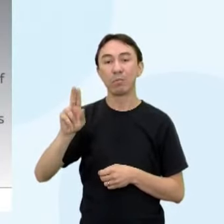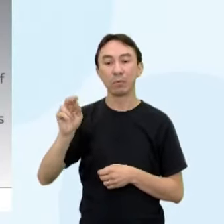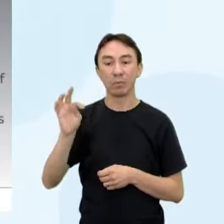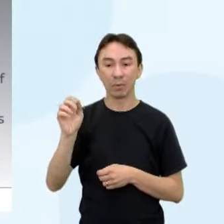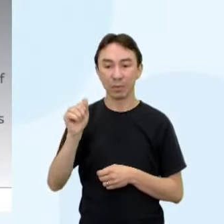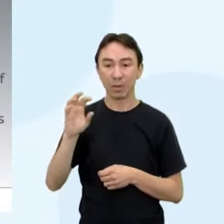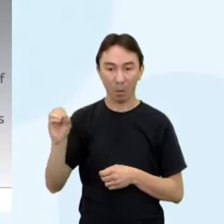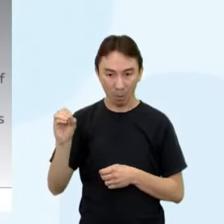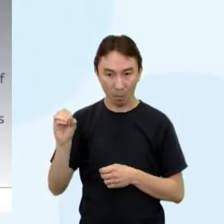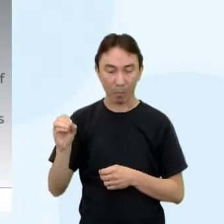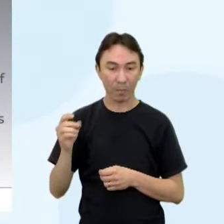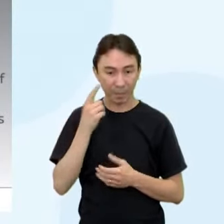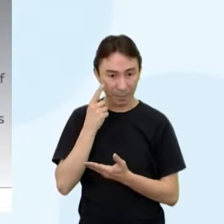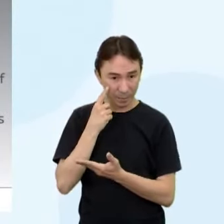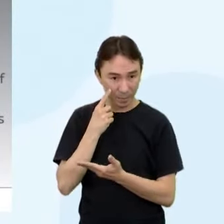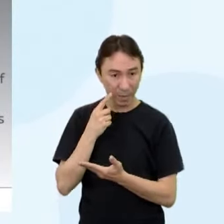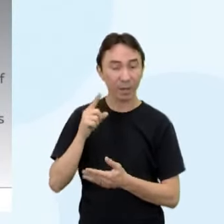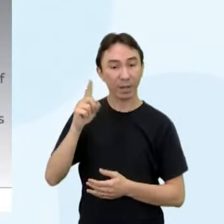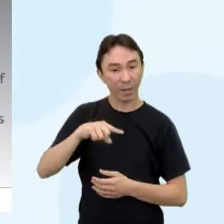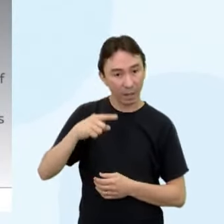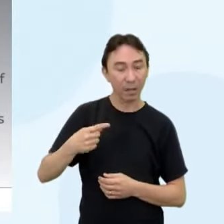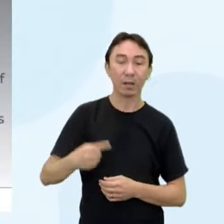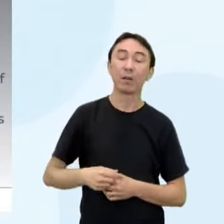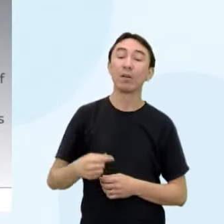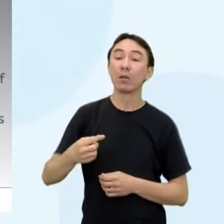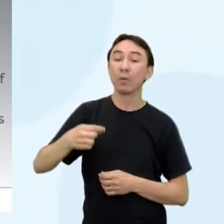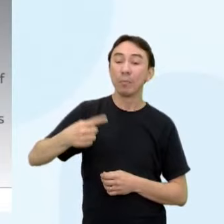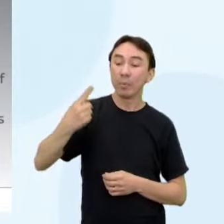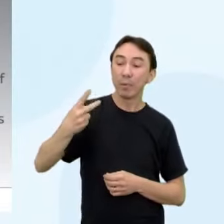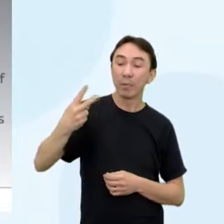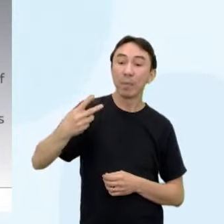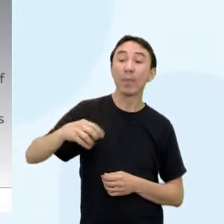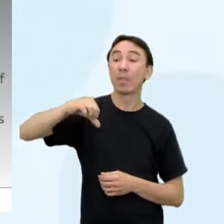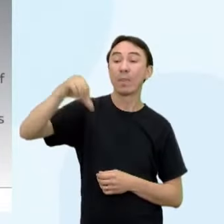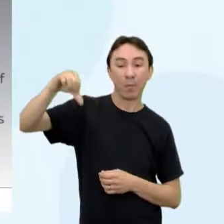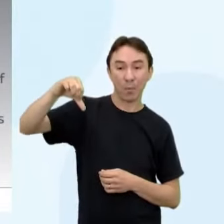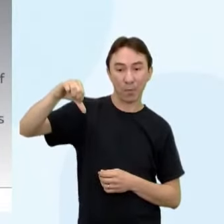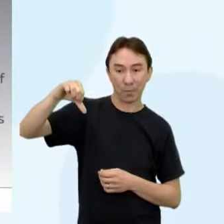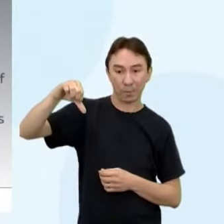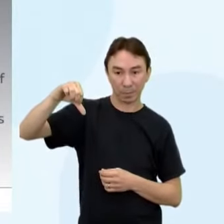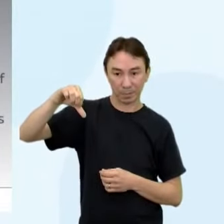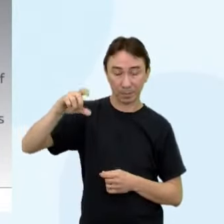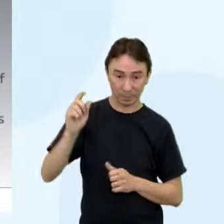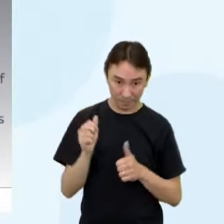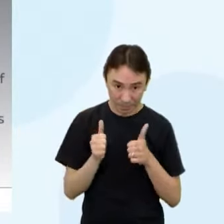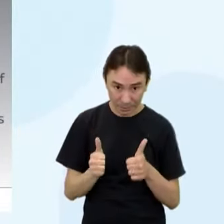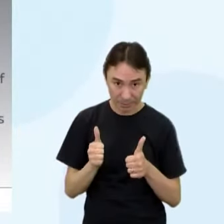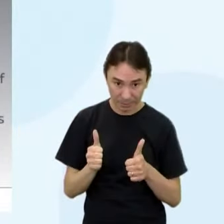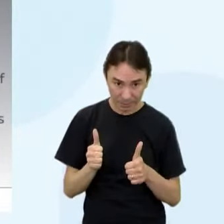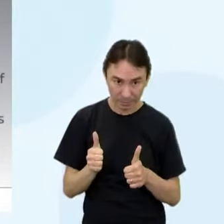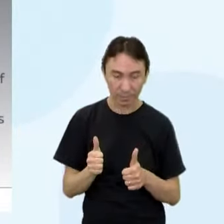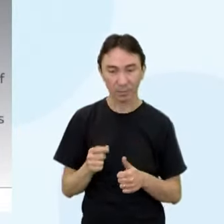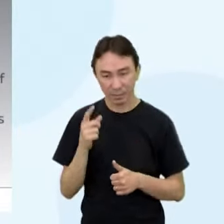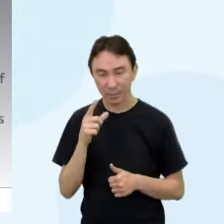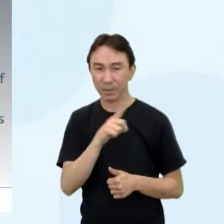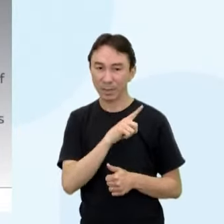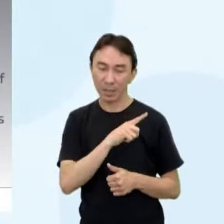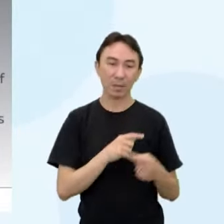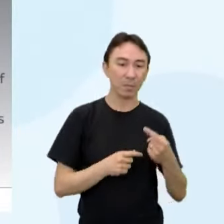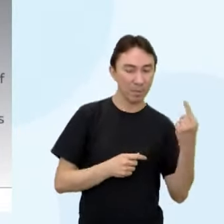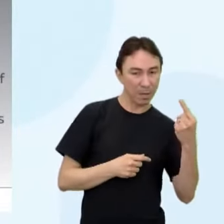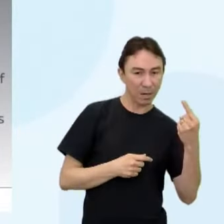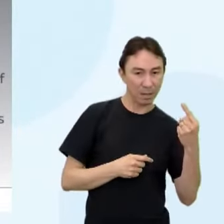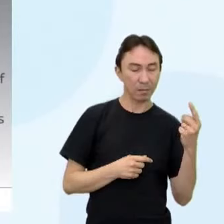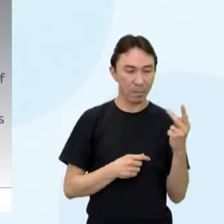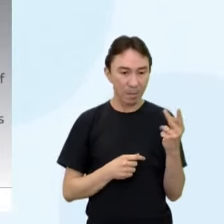planetas principais. Então, ele foi considerado o nono from the Sun, né? Do Sol. Então, começando lá com o primeiro que a gente